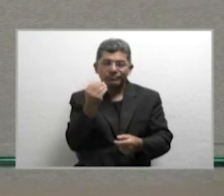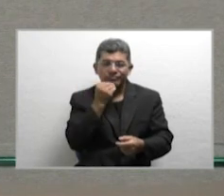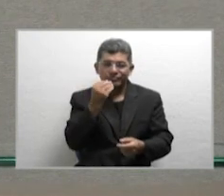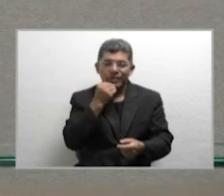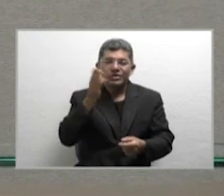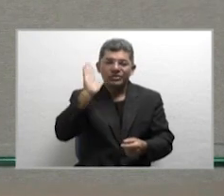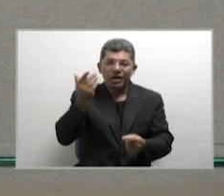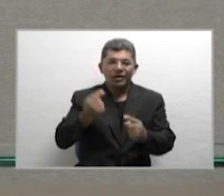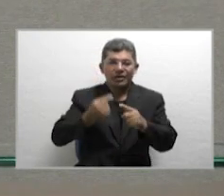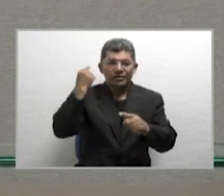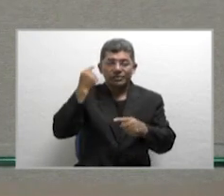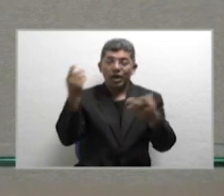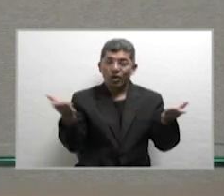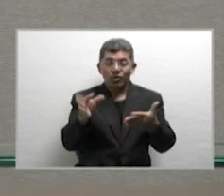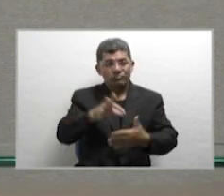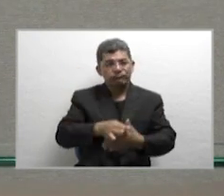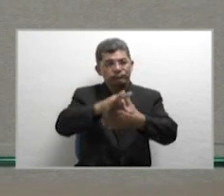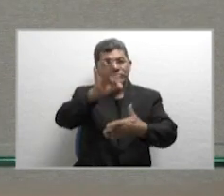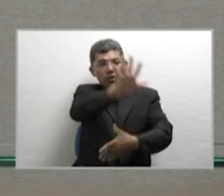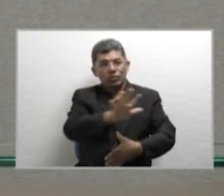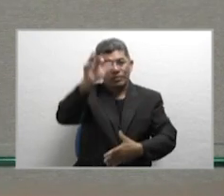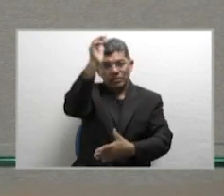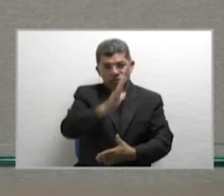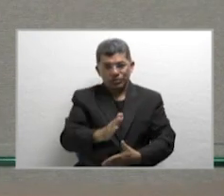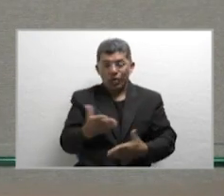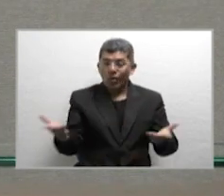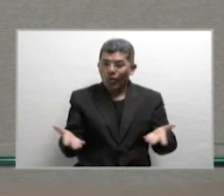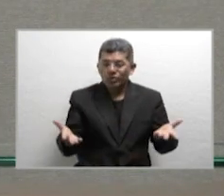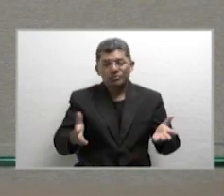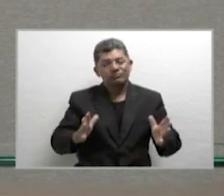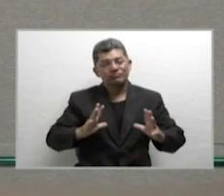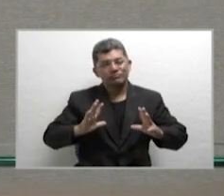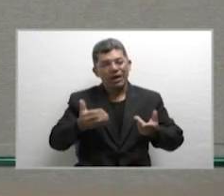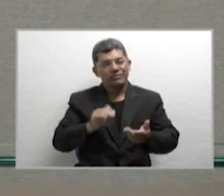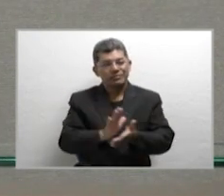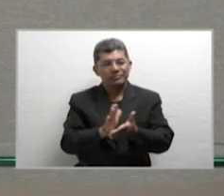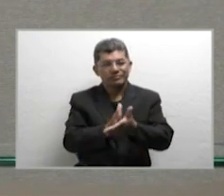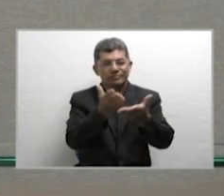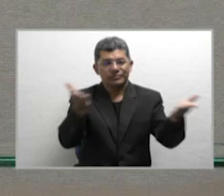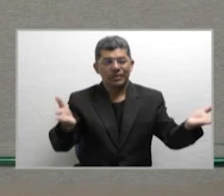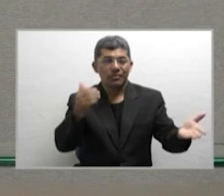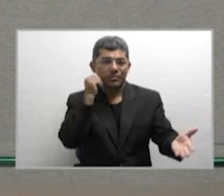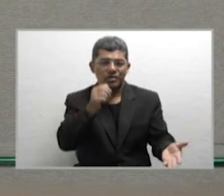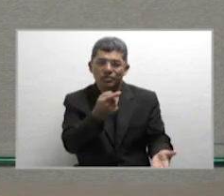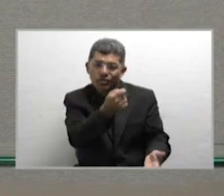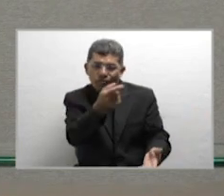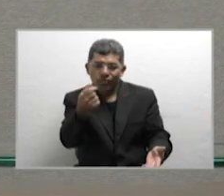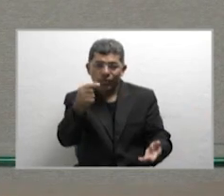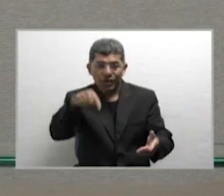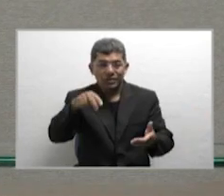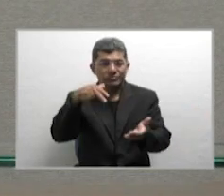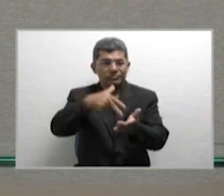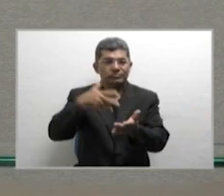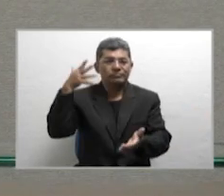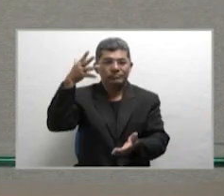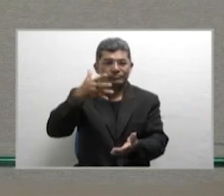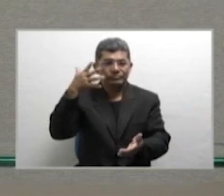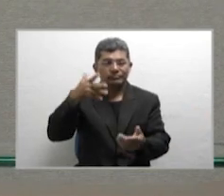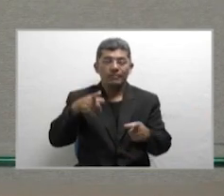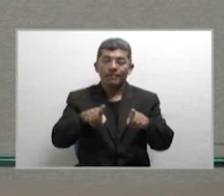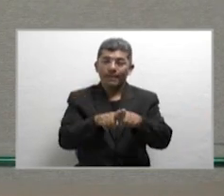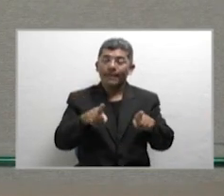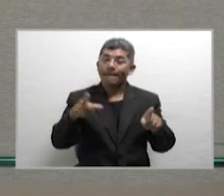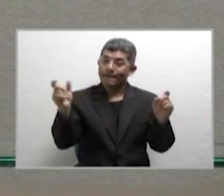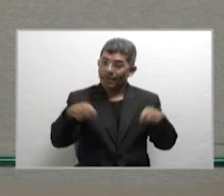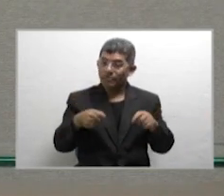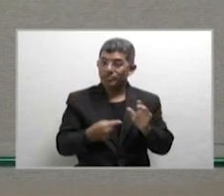frente nacionalmente. Hoje é o momento de exaltar as mulheres, porque nós somos poucas nesta tribuna, e nós temos